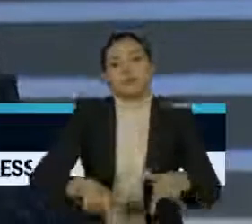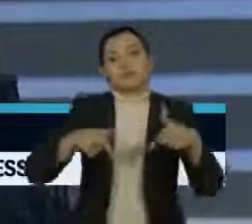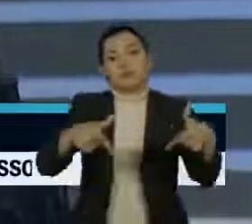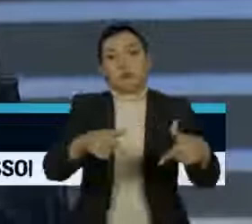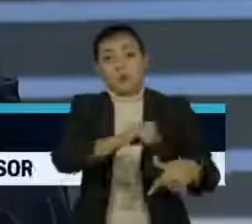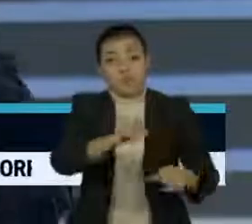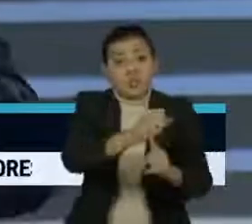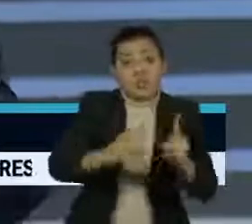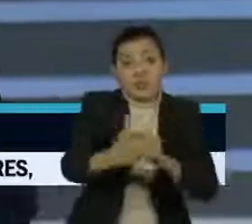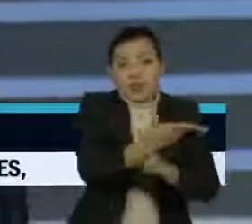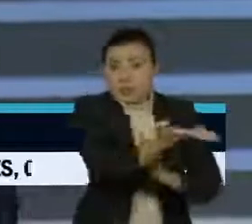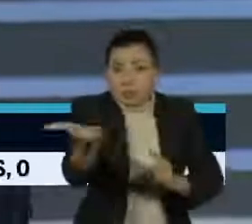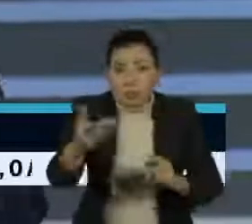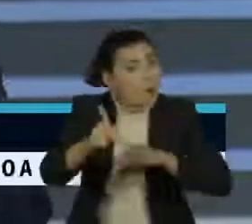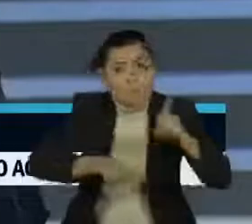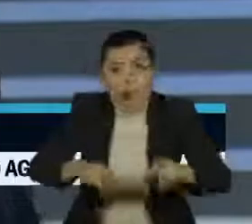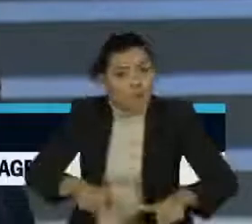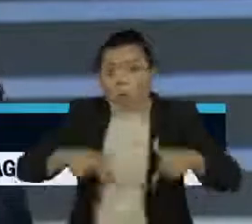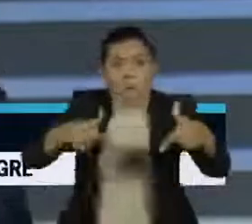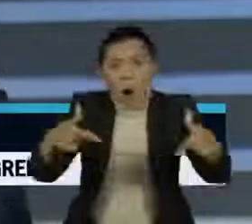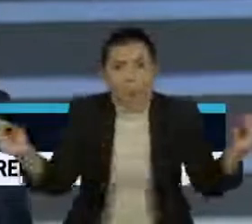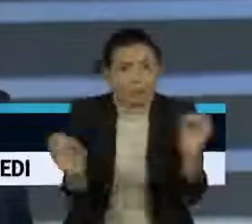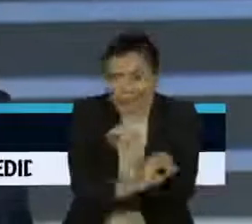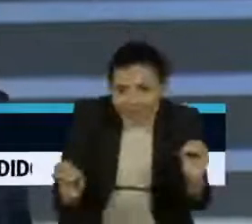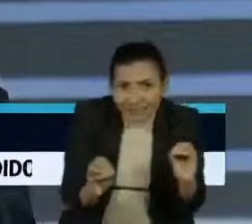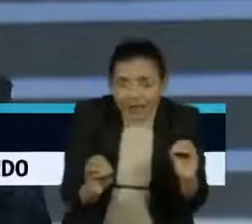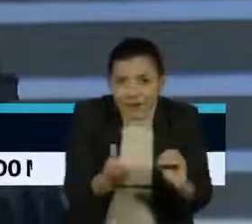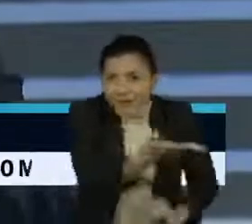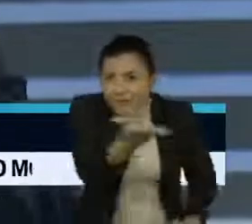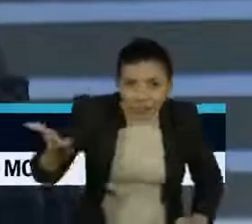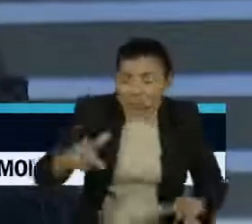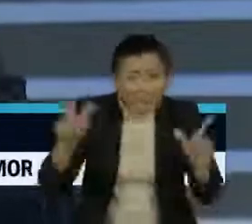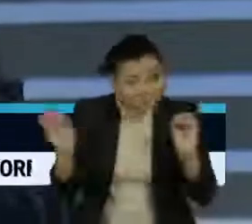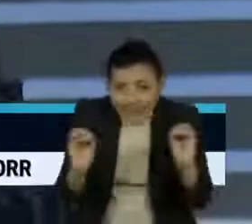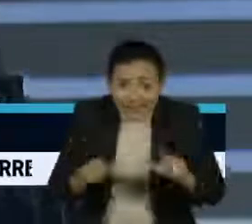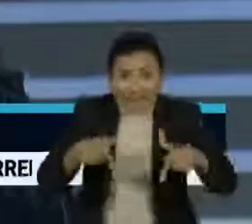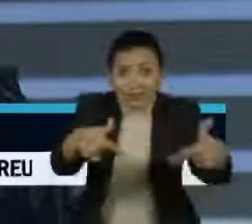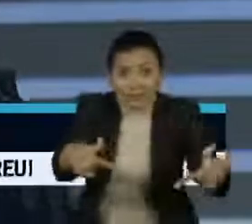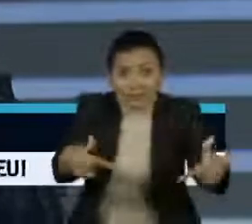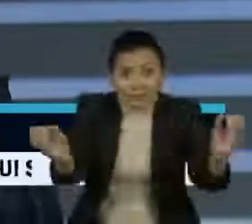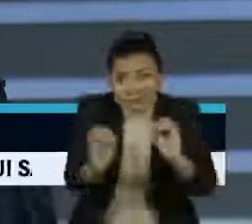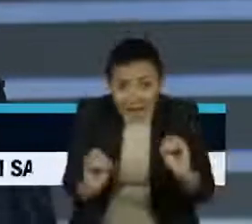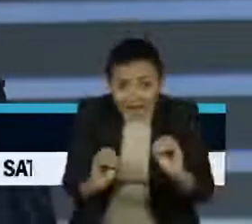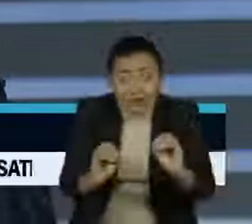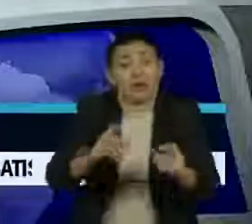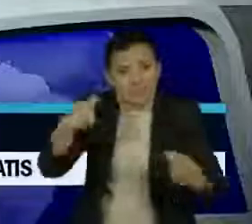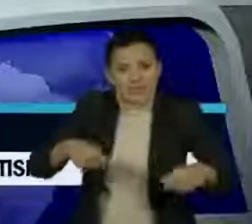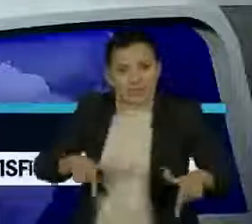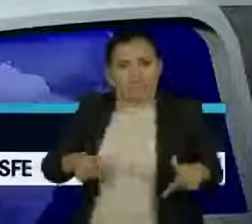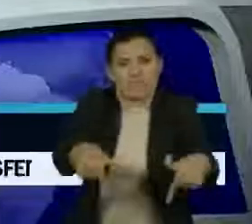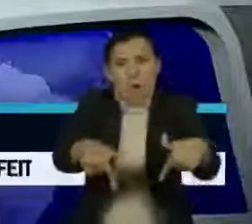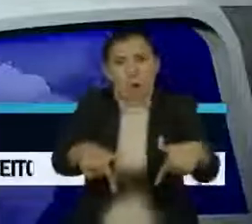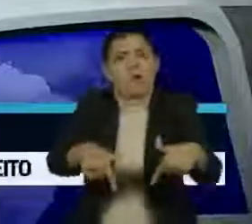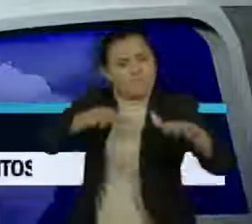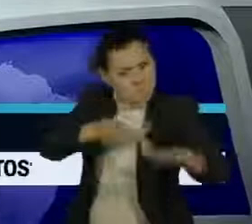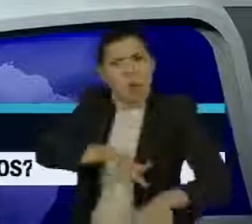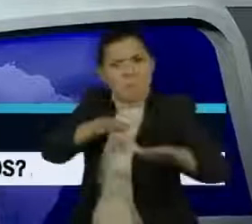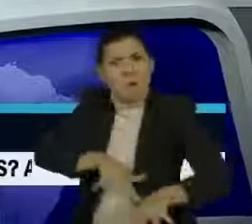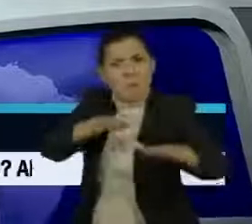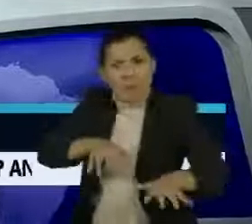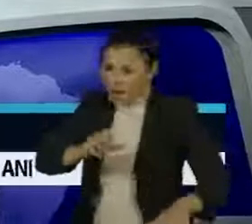se a sociedade civil não se rebela diante de uma coisa dessa natureza se ela não fizer um ato Civil de